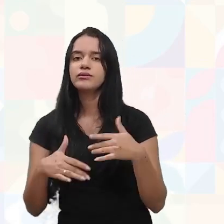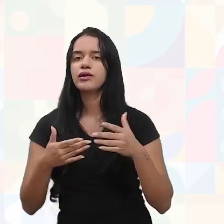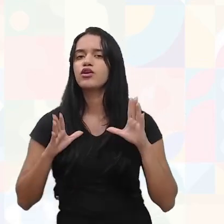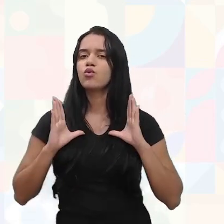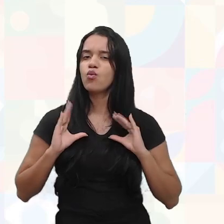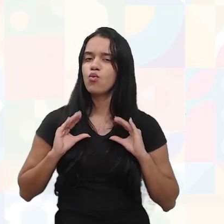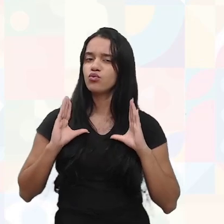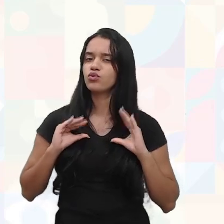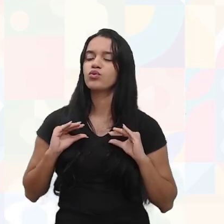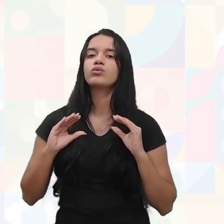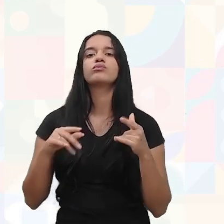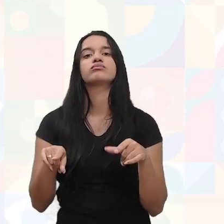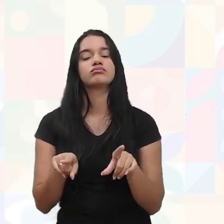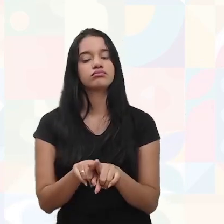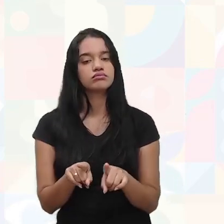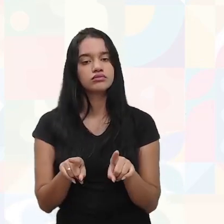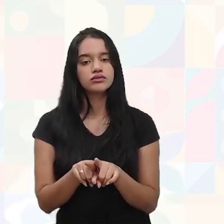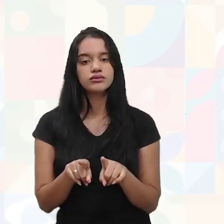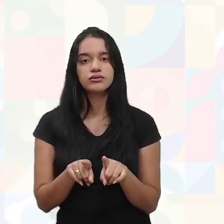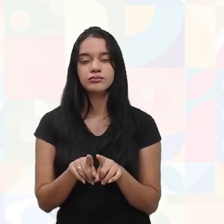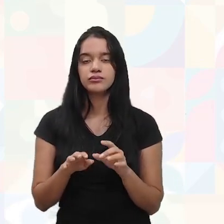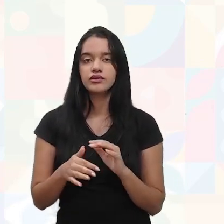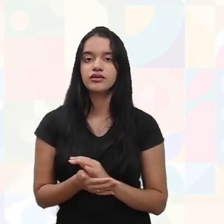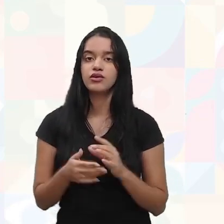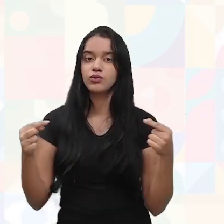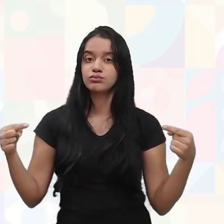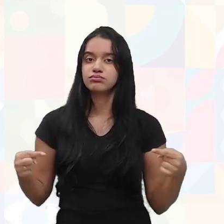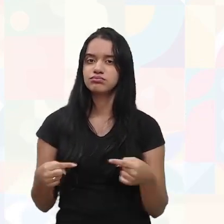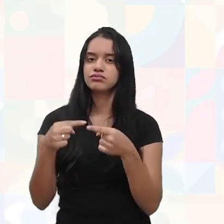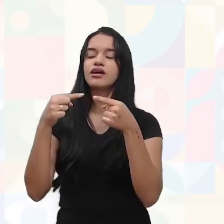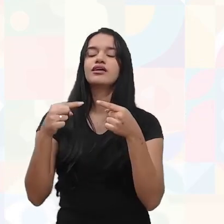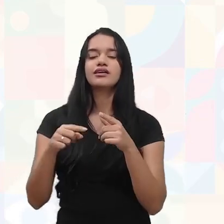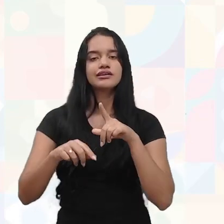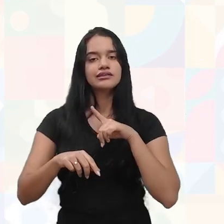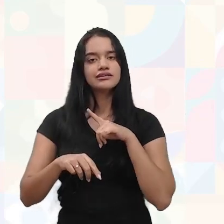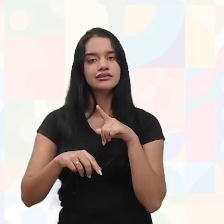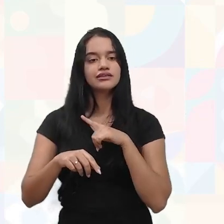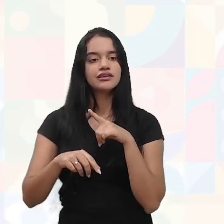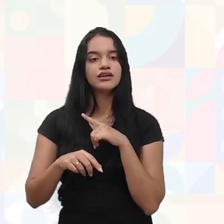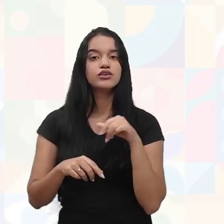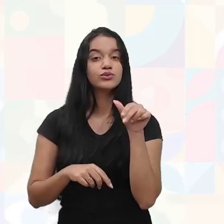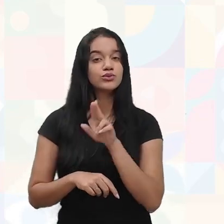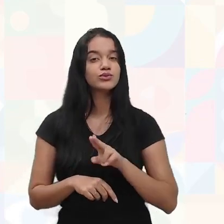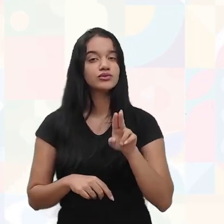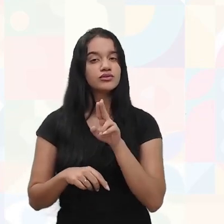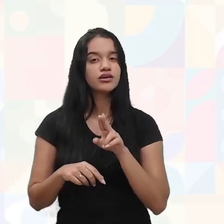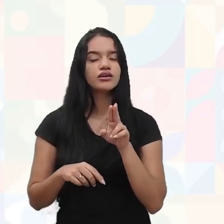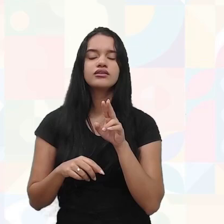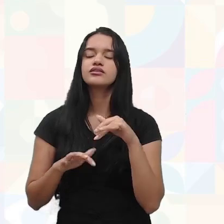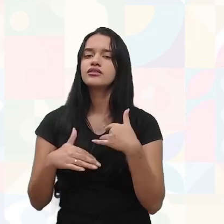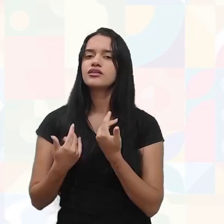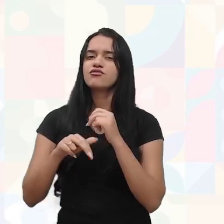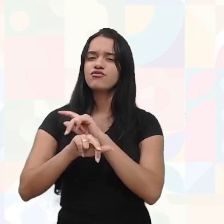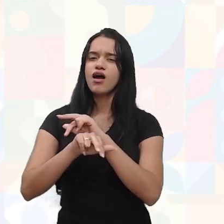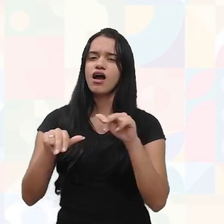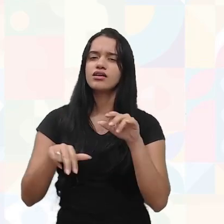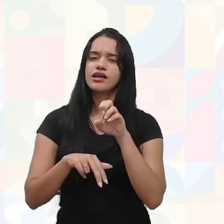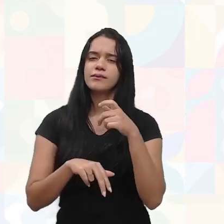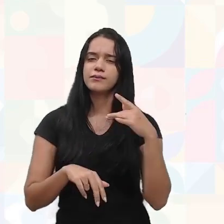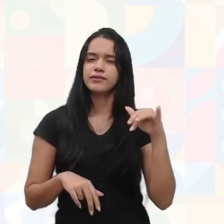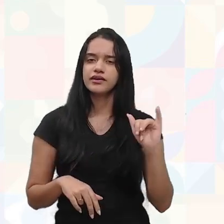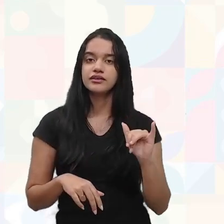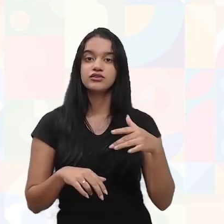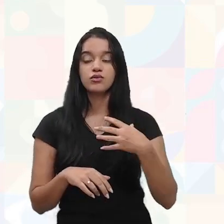conforto, a compatibilidade em casos que exijam a utilização simultânea de vários EPIs, de maneira